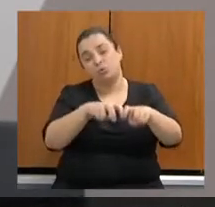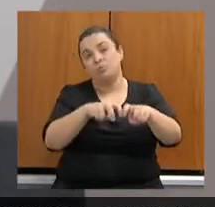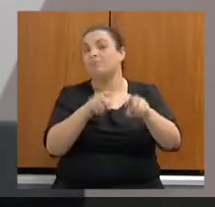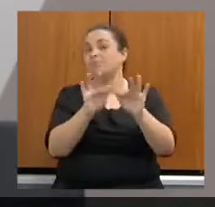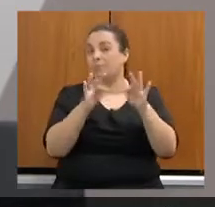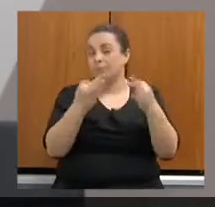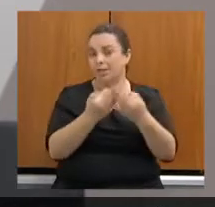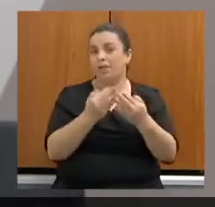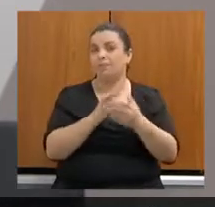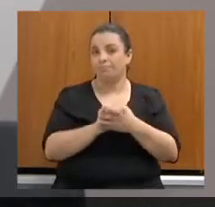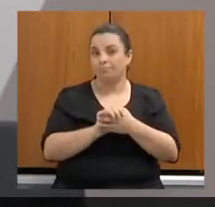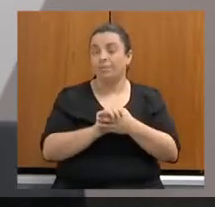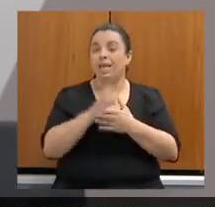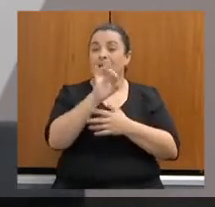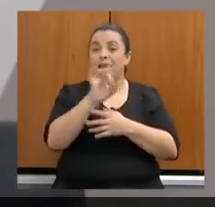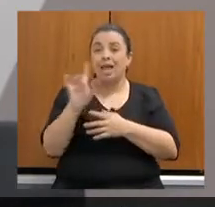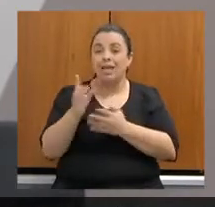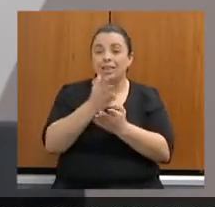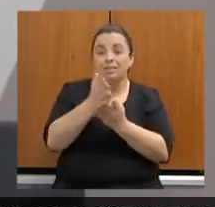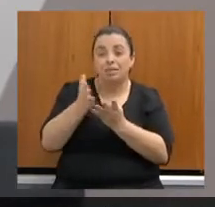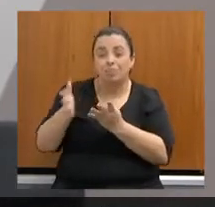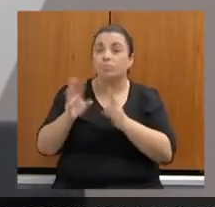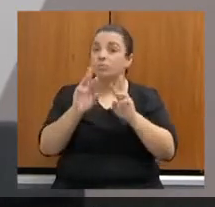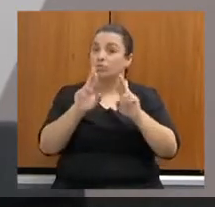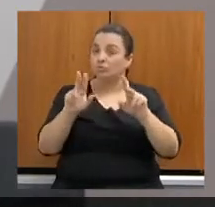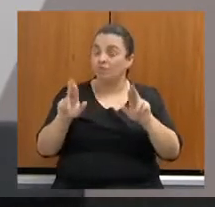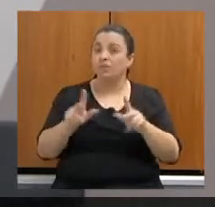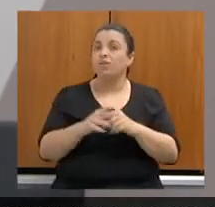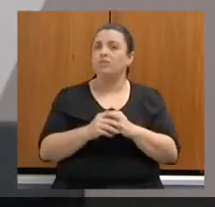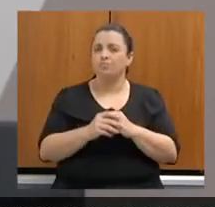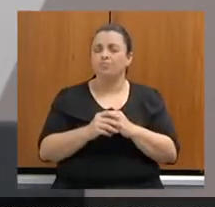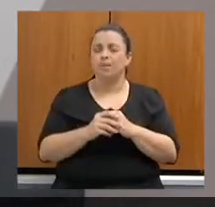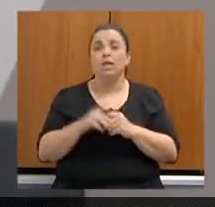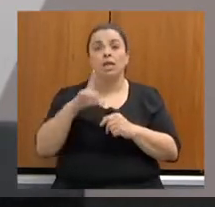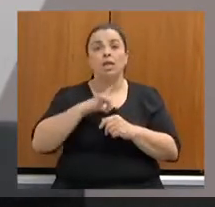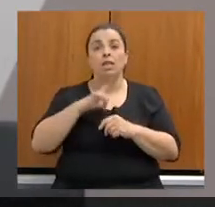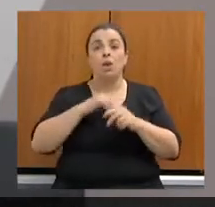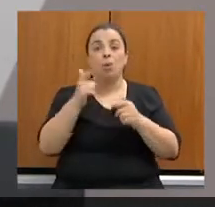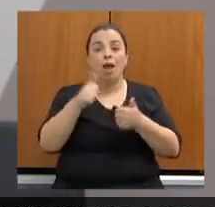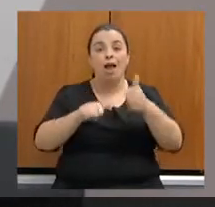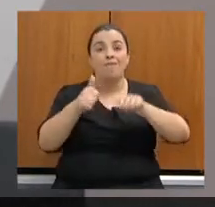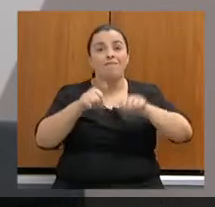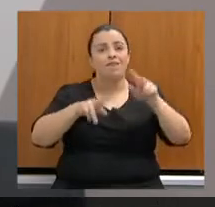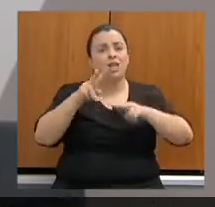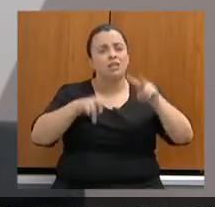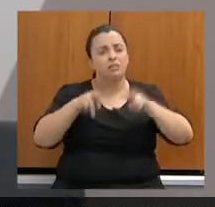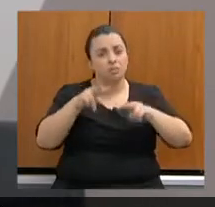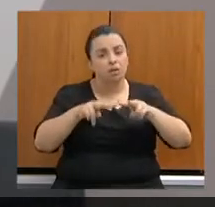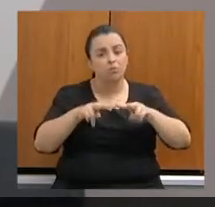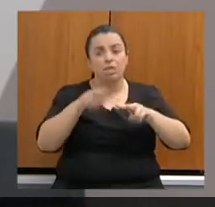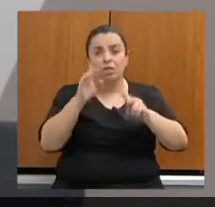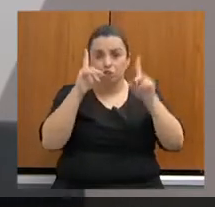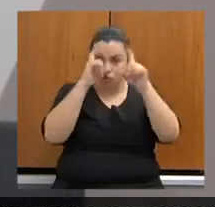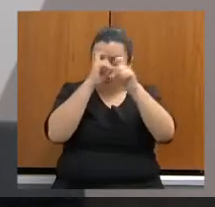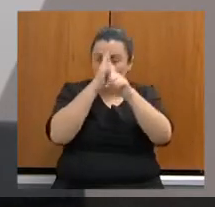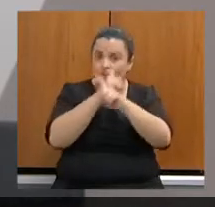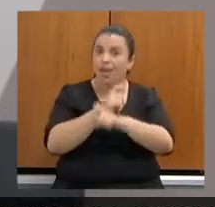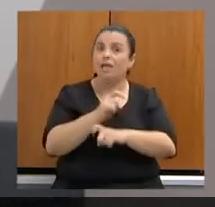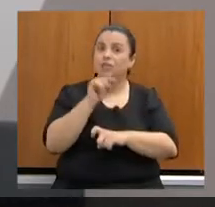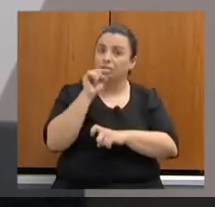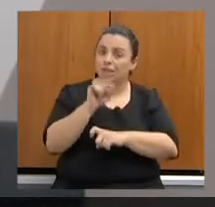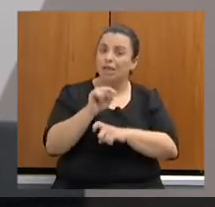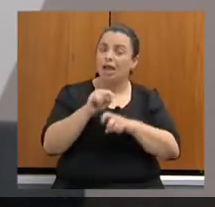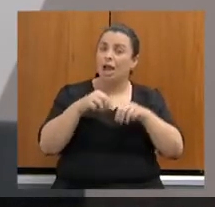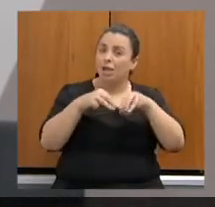cada segmento é diferente é e há de fato uma avaliação da dificuldade é que esse setor